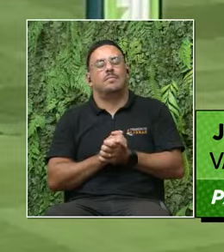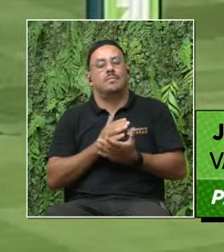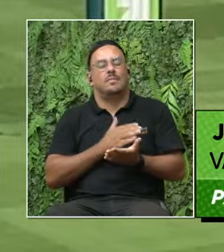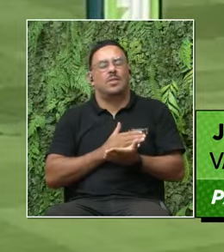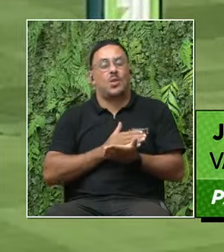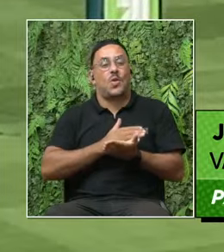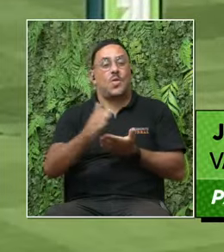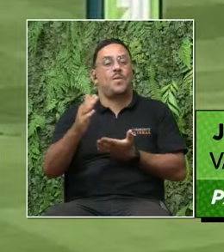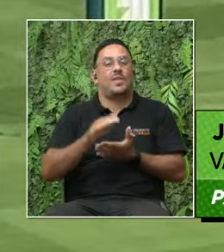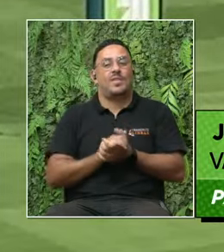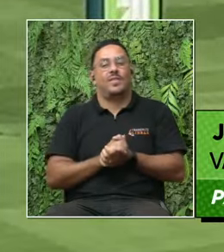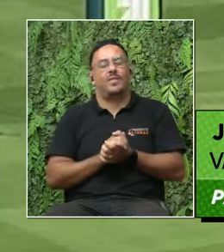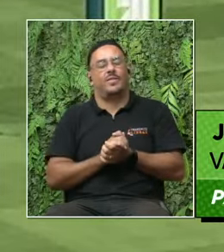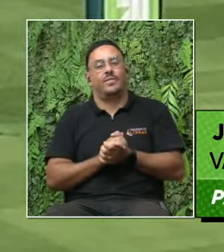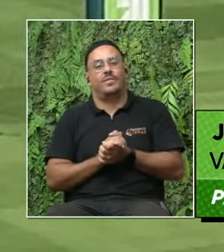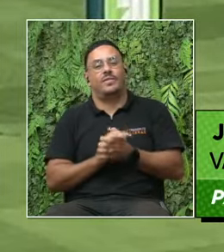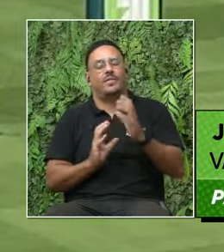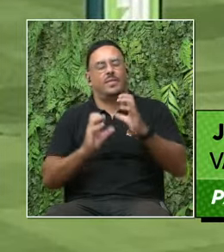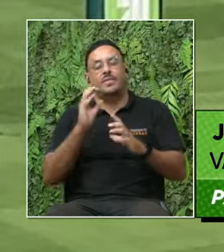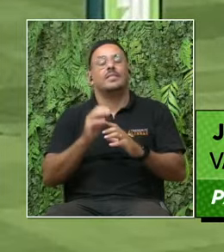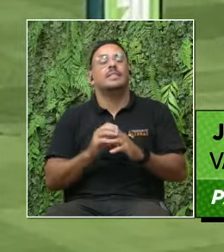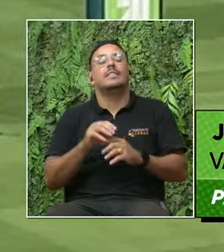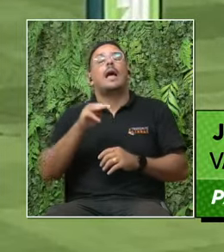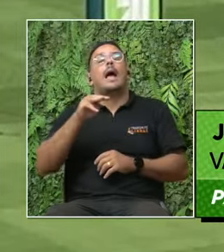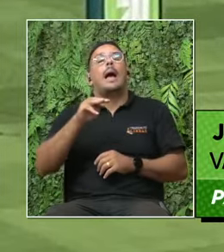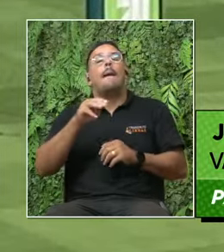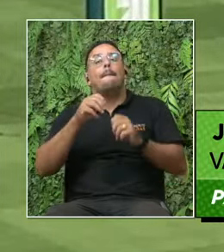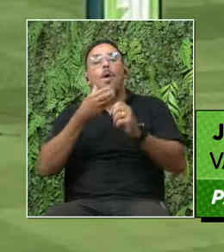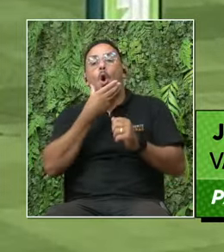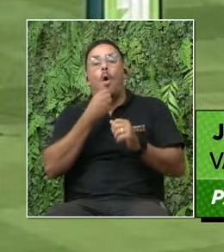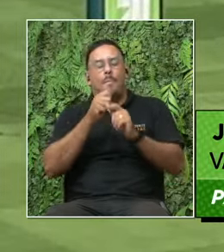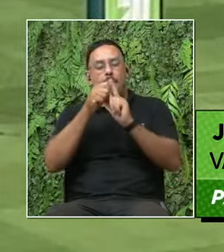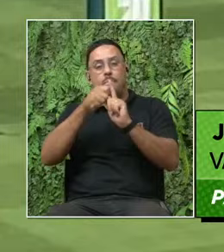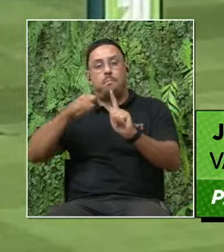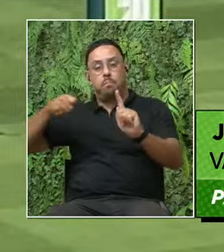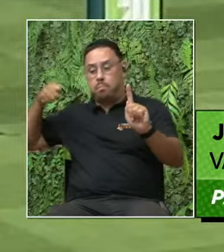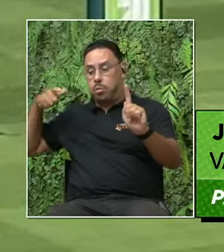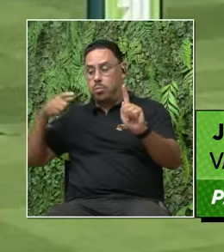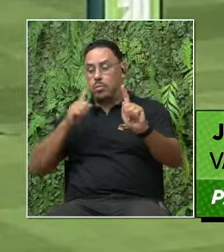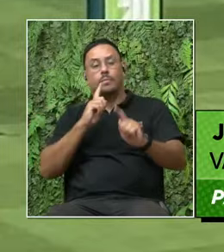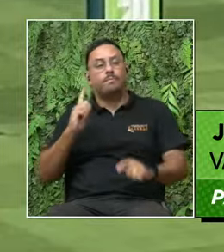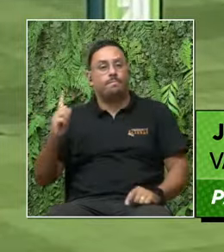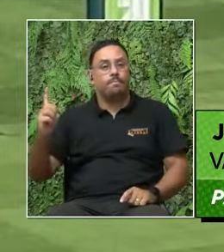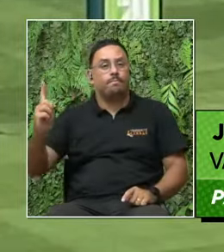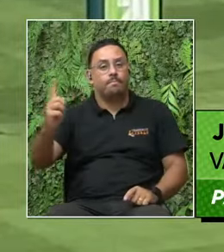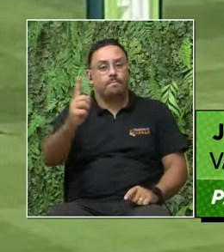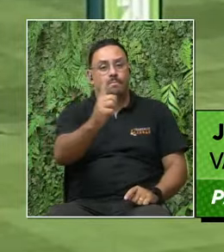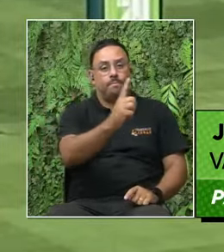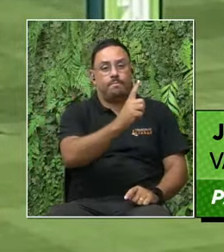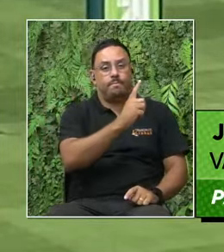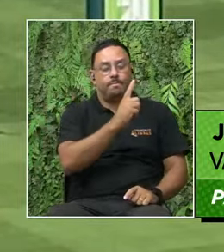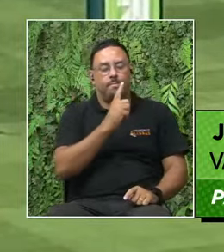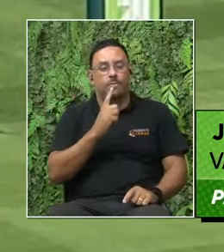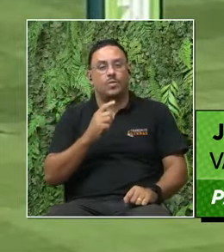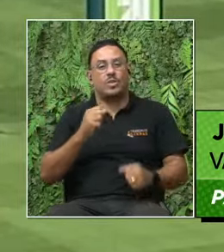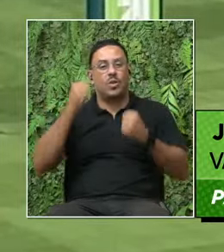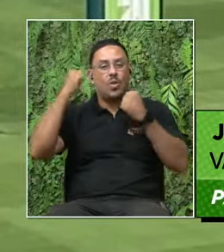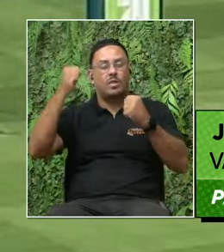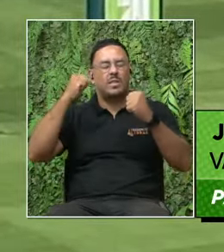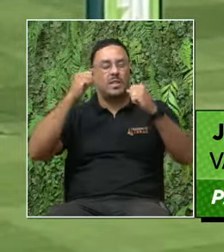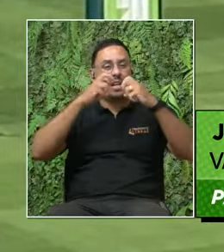já começou a rolar e o Marcelo Moreno que nesse momento vai dando a volta olímpica sendo ovacionado pela torcida do